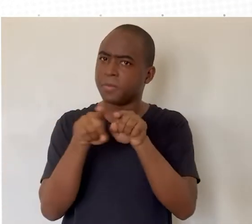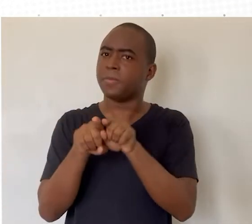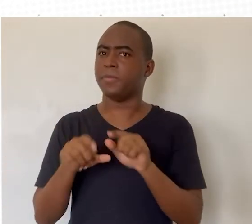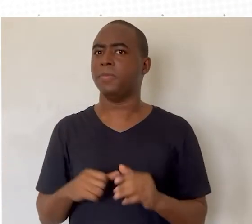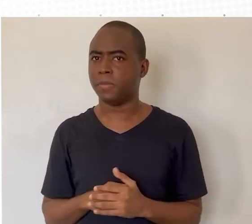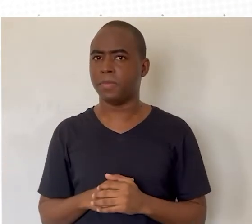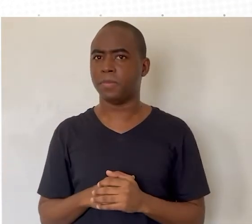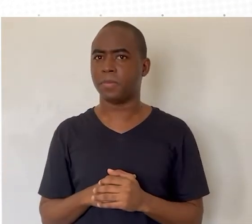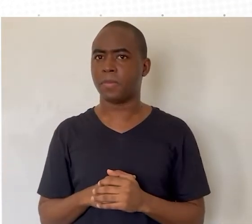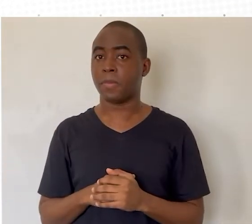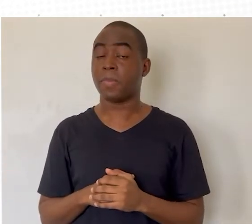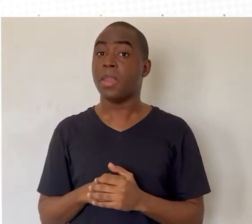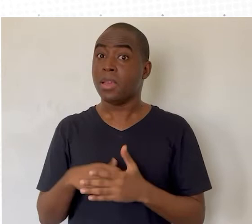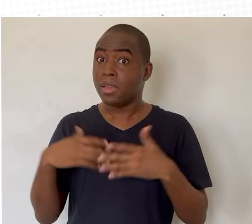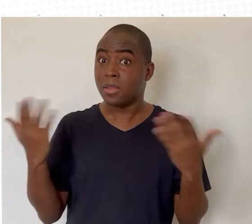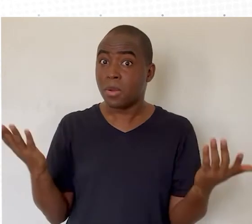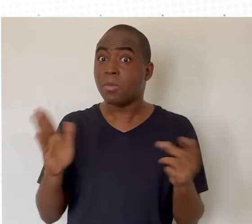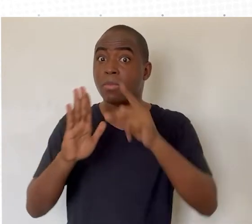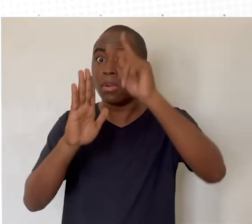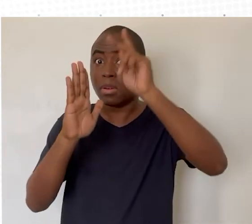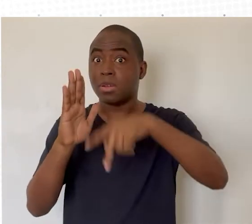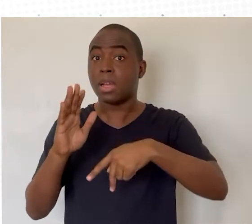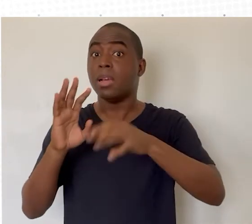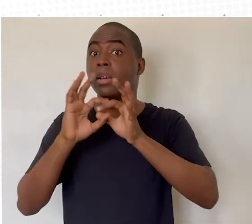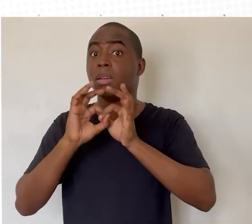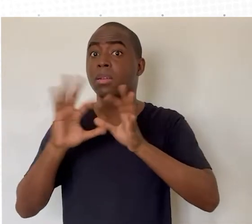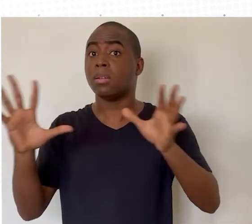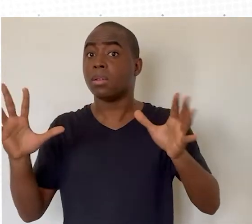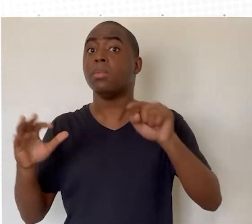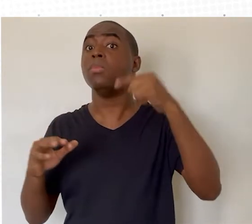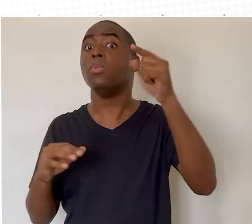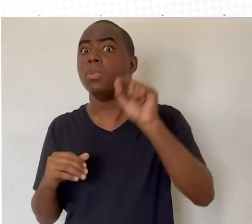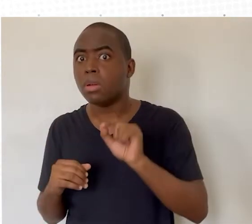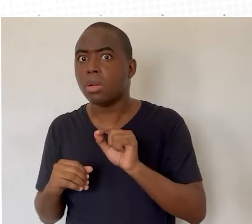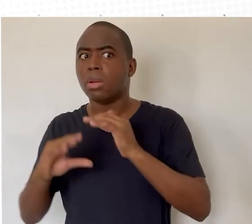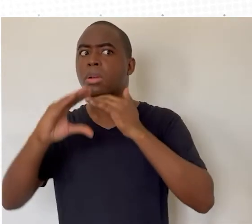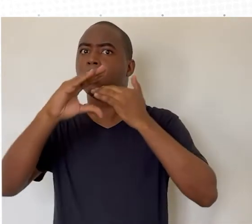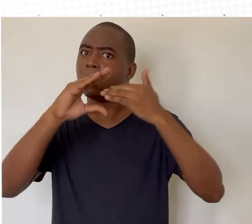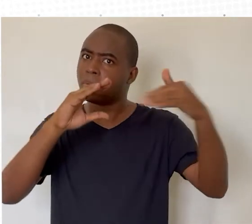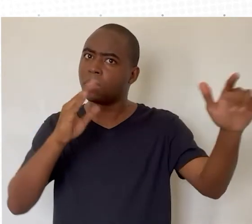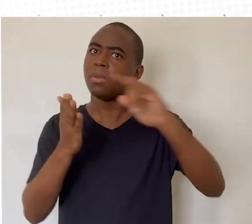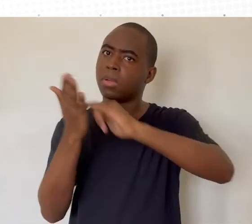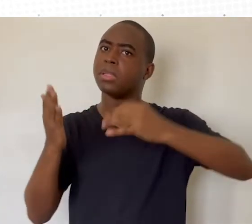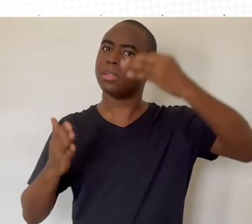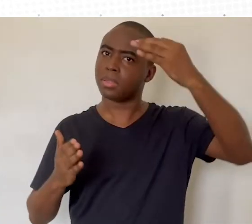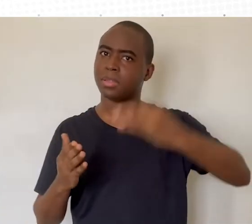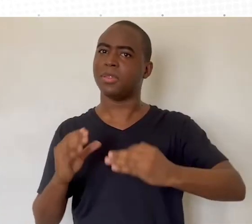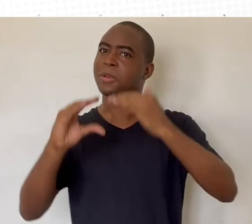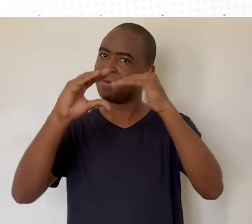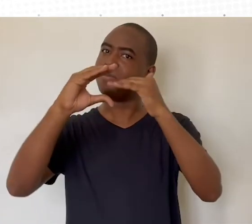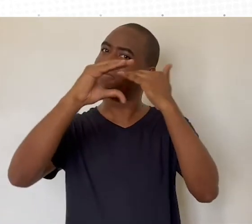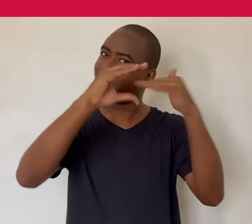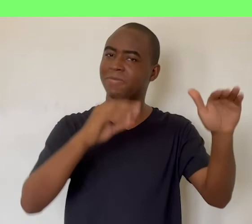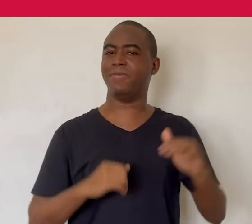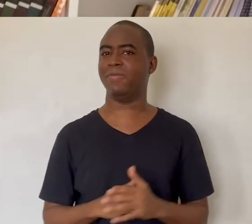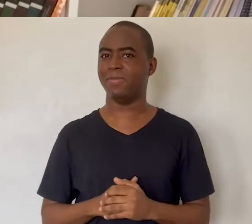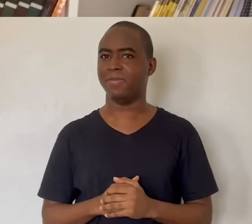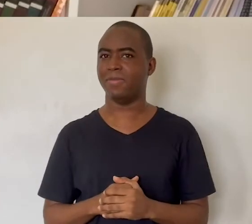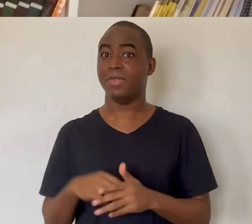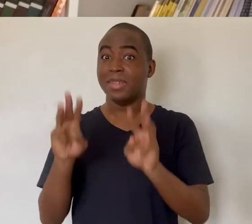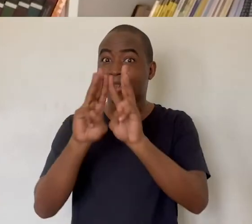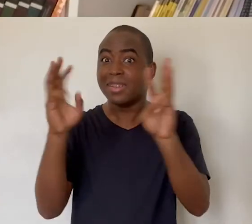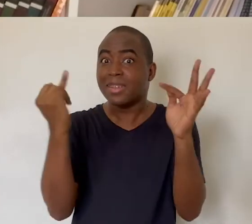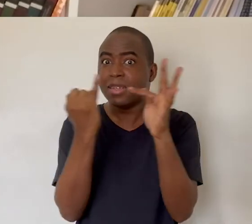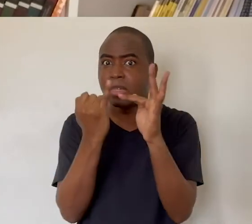edital retificado. A submissão do projeto será homologada após o recebimento do arquivo correto por e-mail.